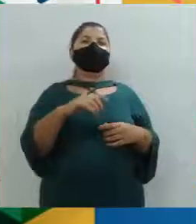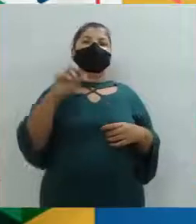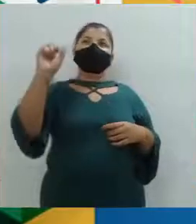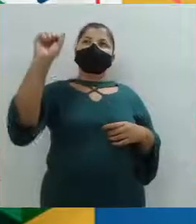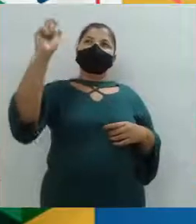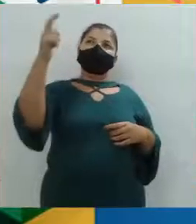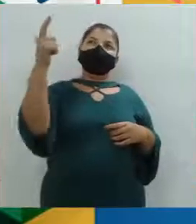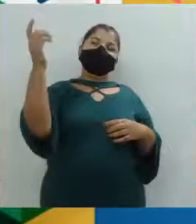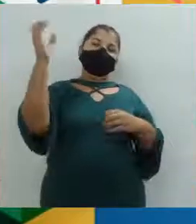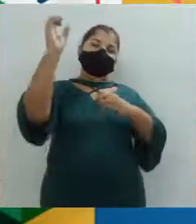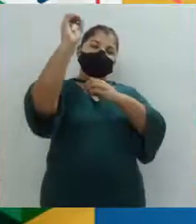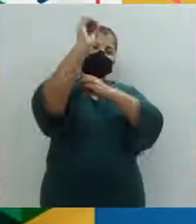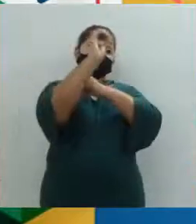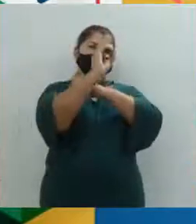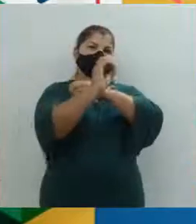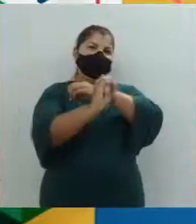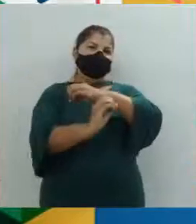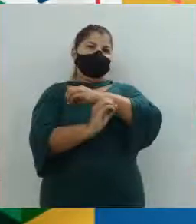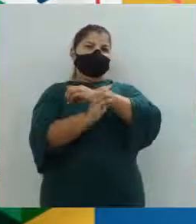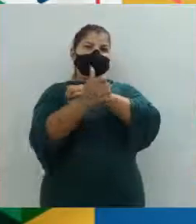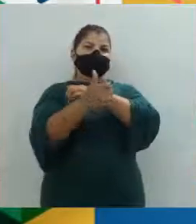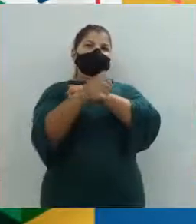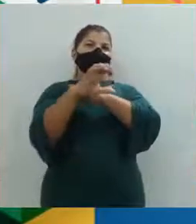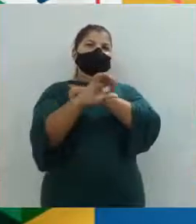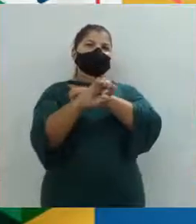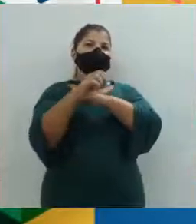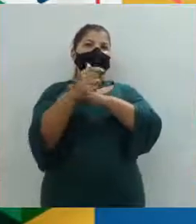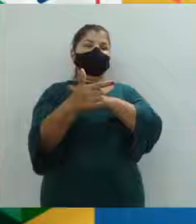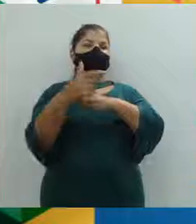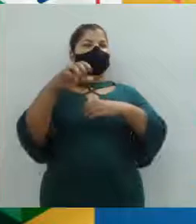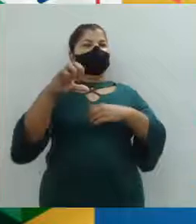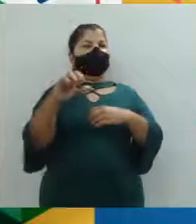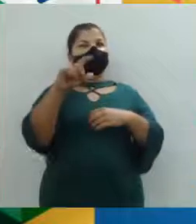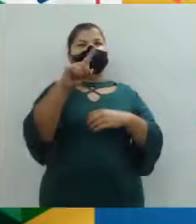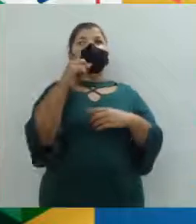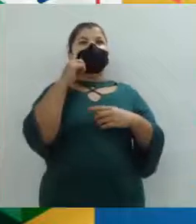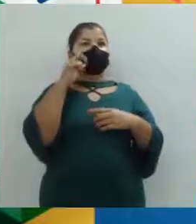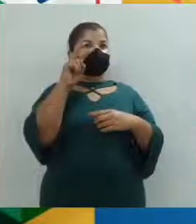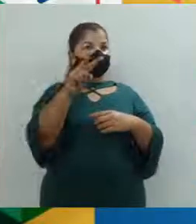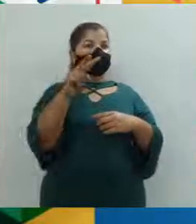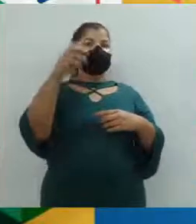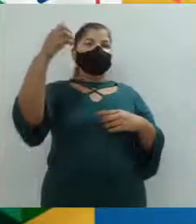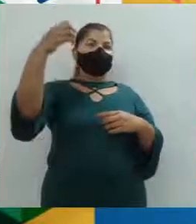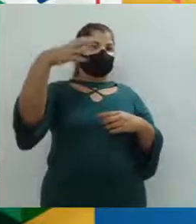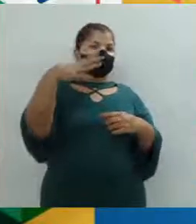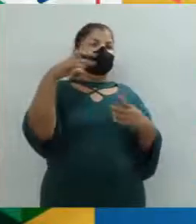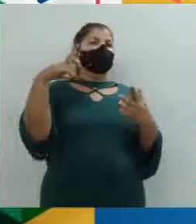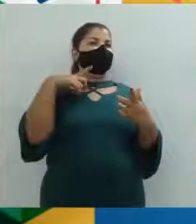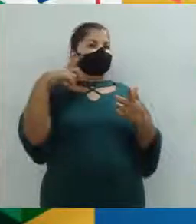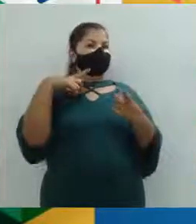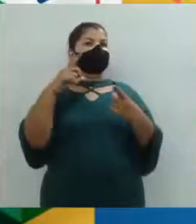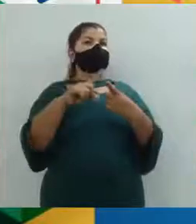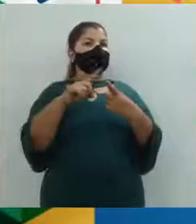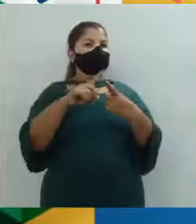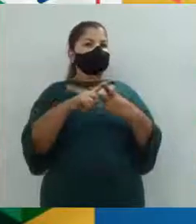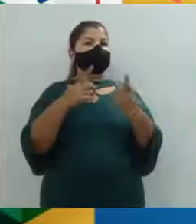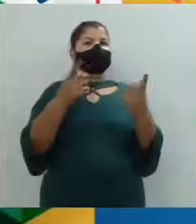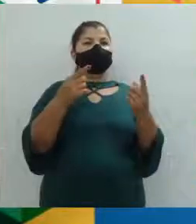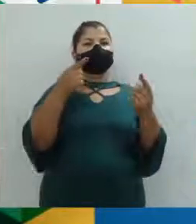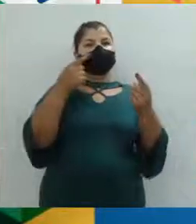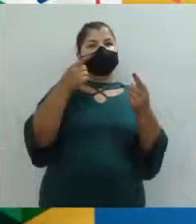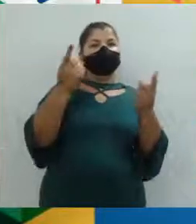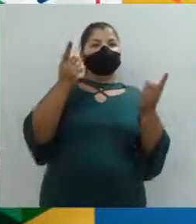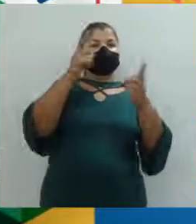em 1929. E aí você observa que a luz ela também está nesta obra, né? Contraste de luz